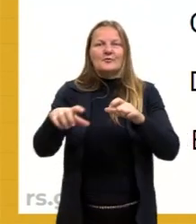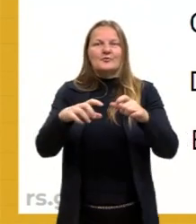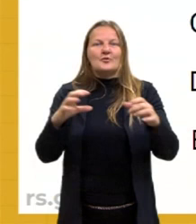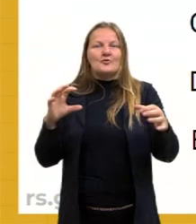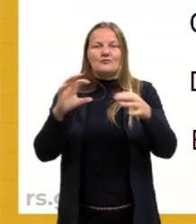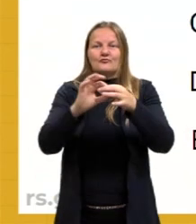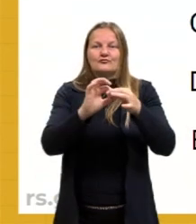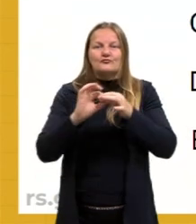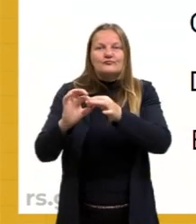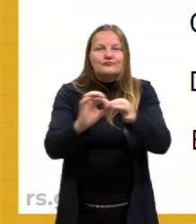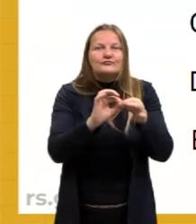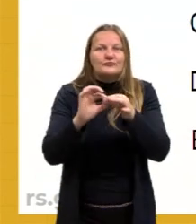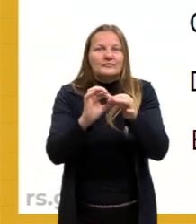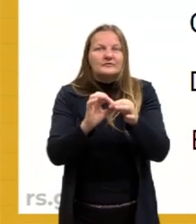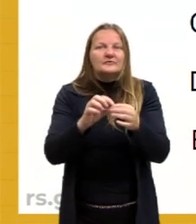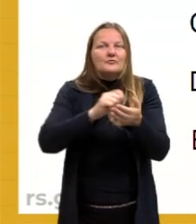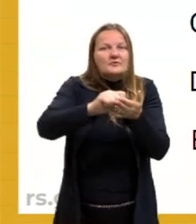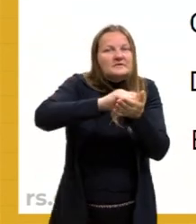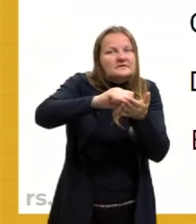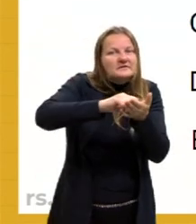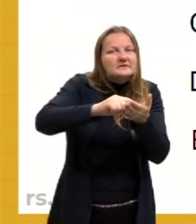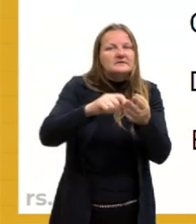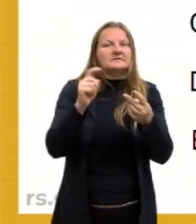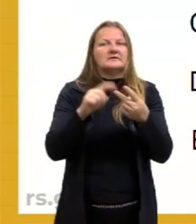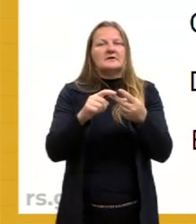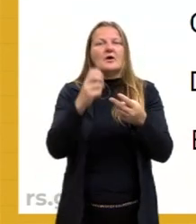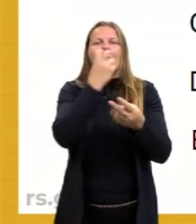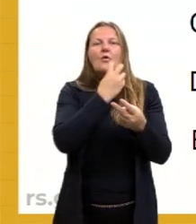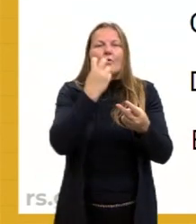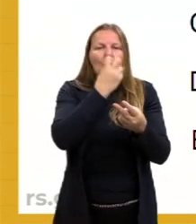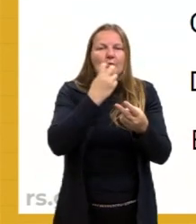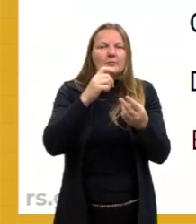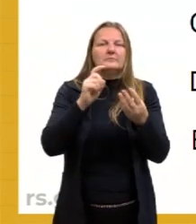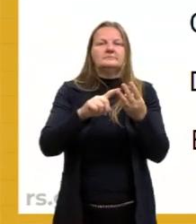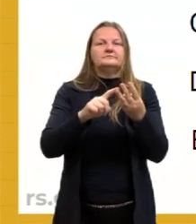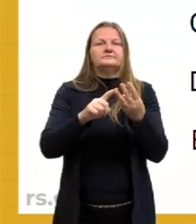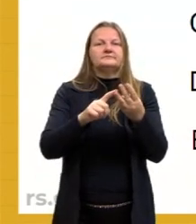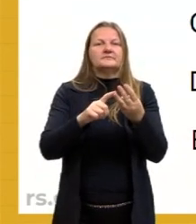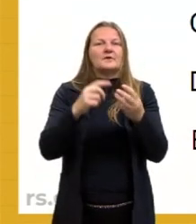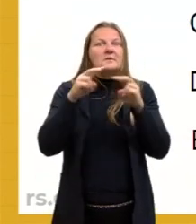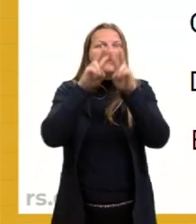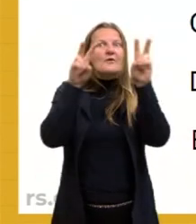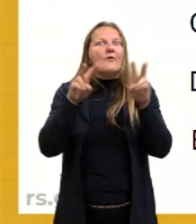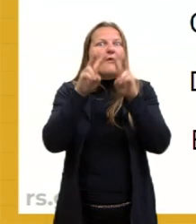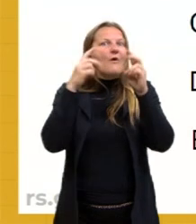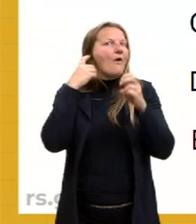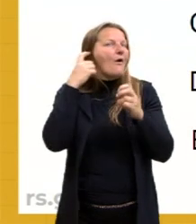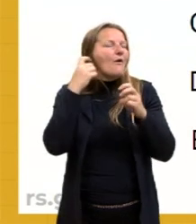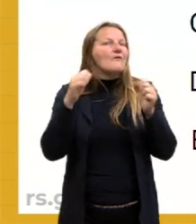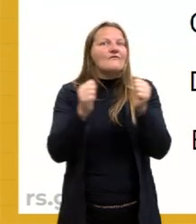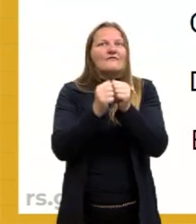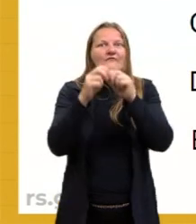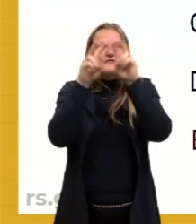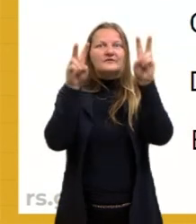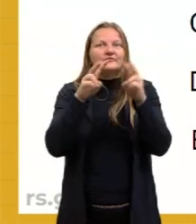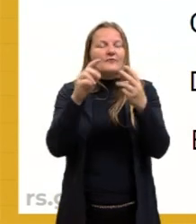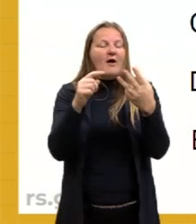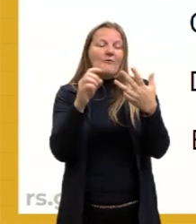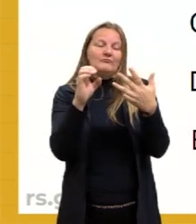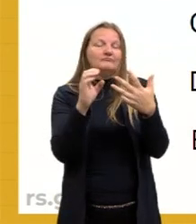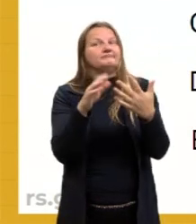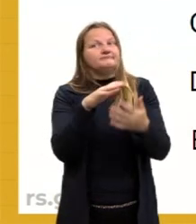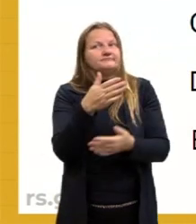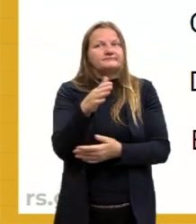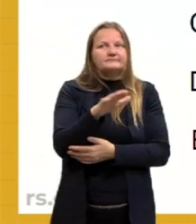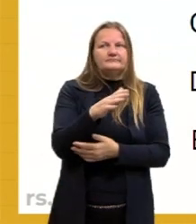modalidades escrita oral e áudio visual olha temos aí uma possibilidade de